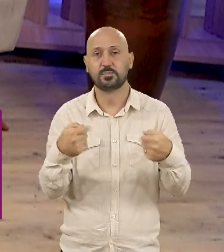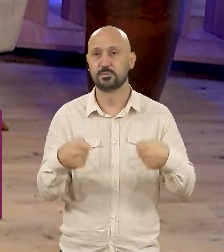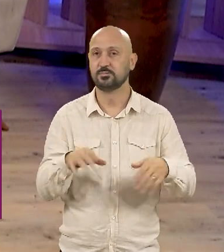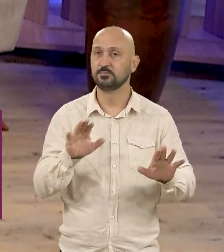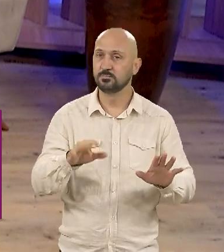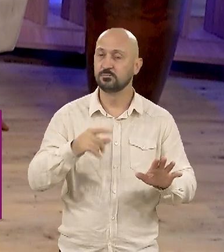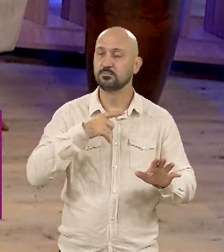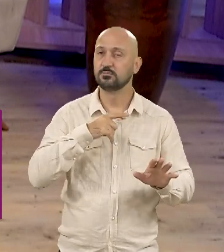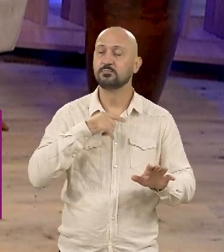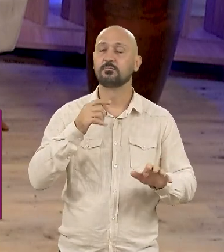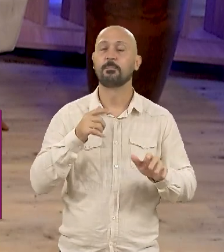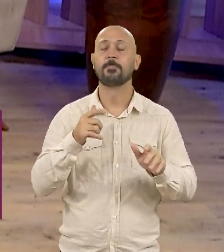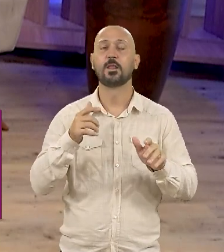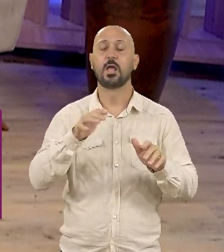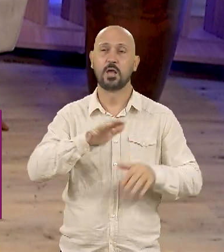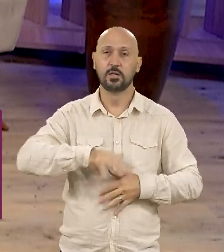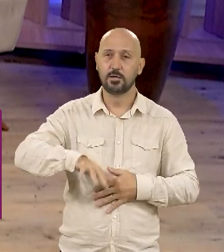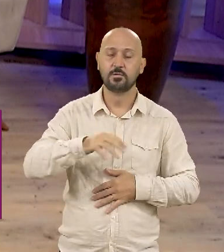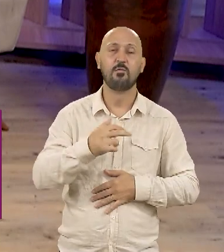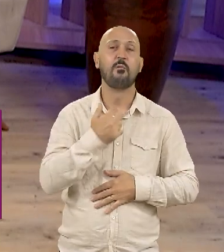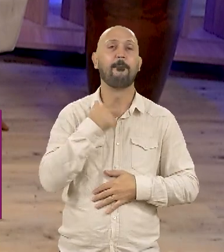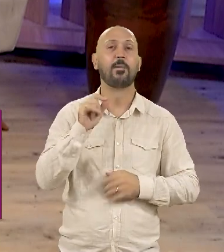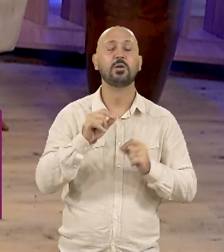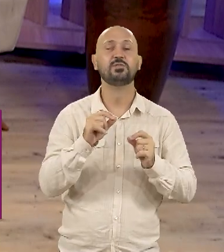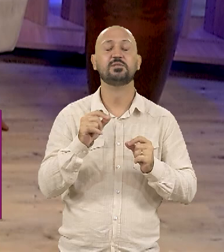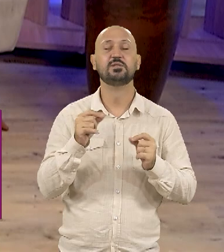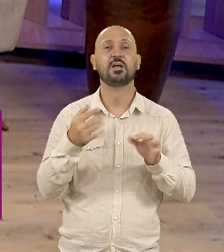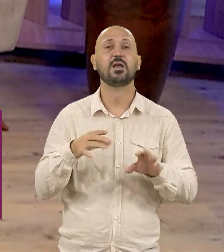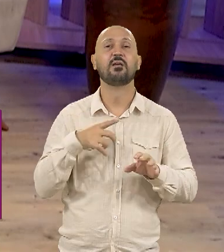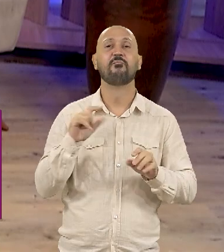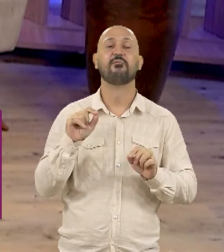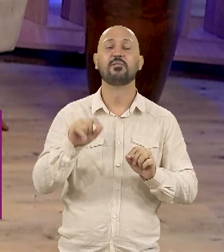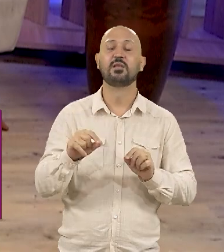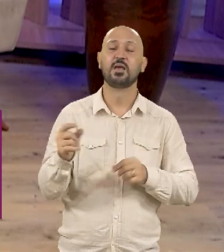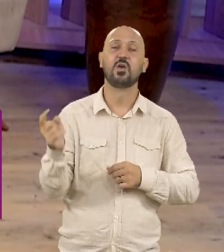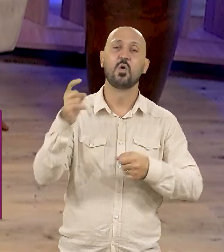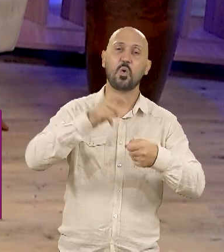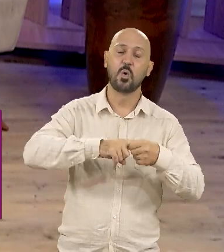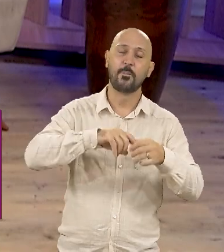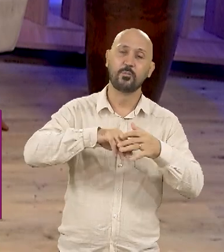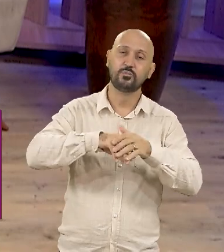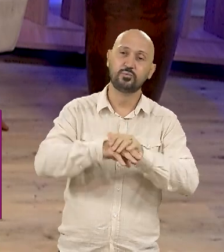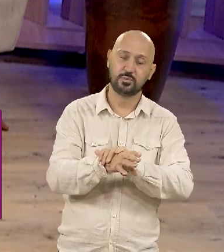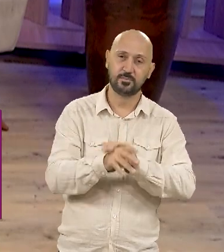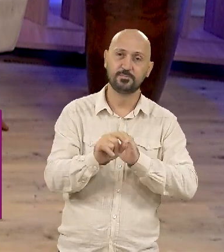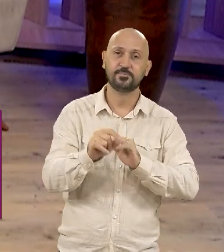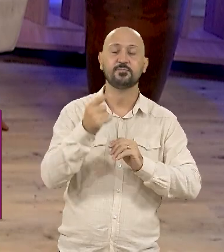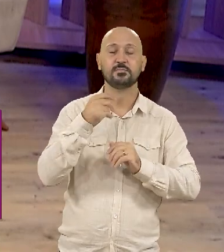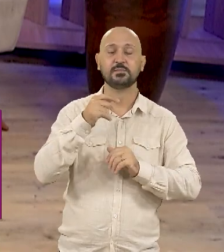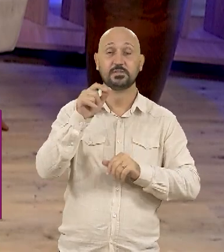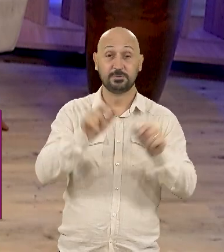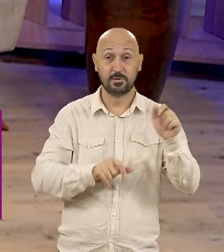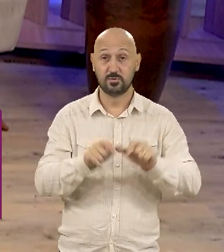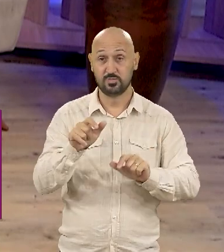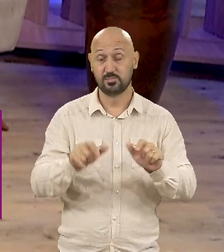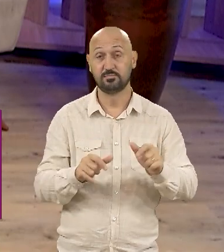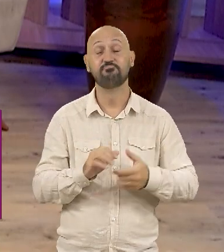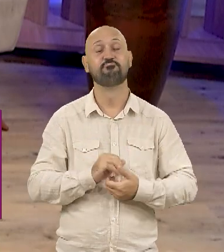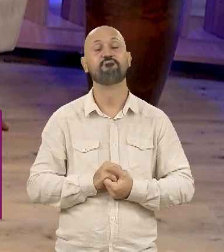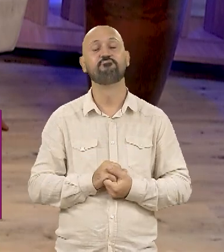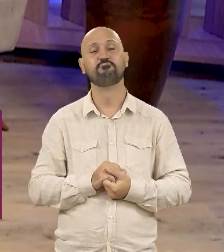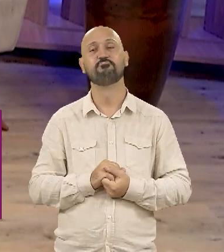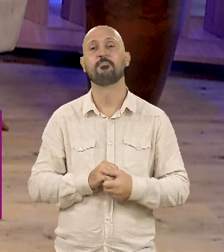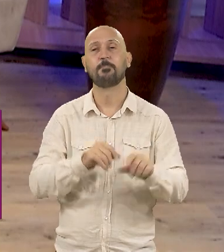querer trazer para os costumes de um ser humano, né. Então também é ali um ponto